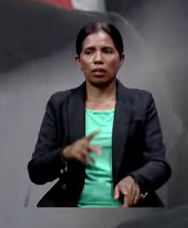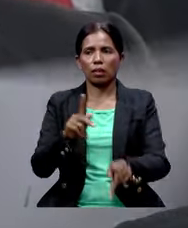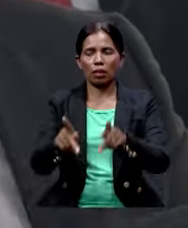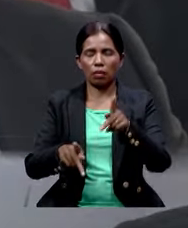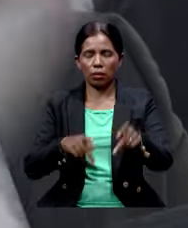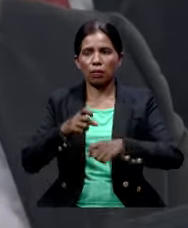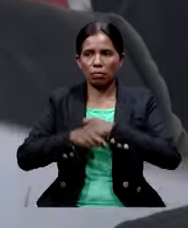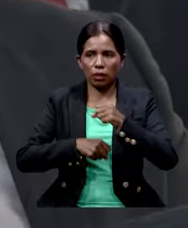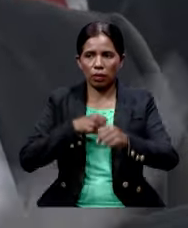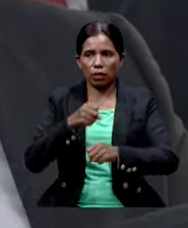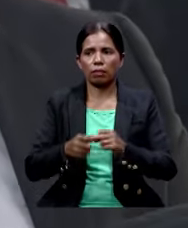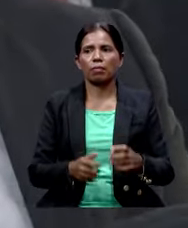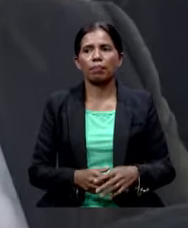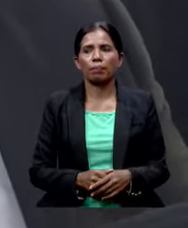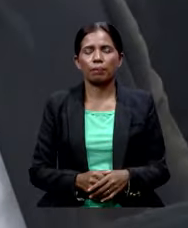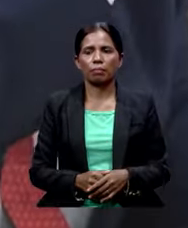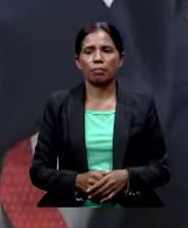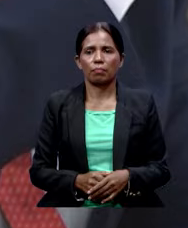manteros.